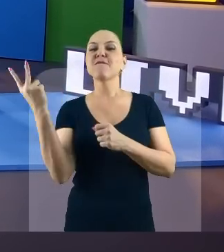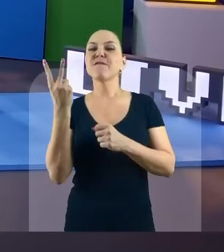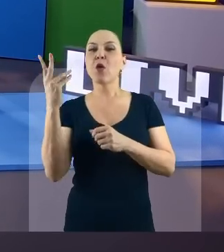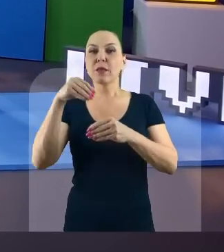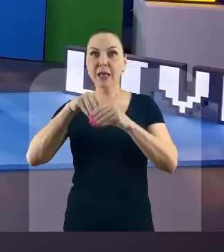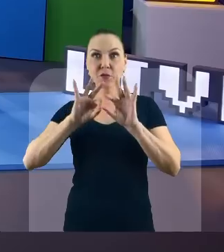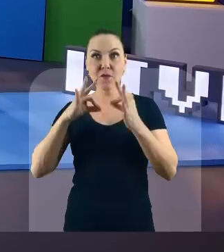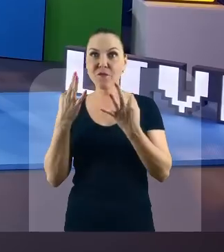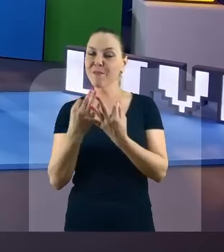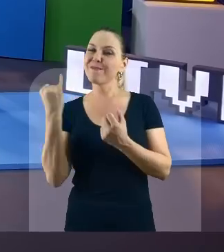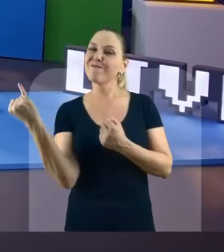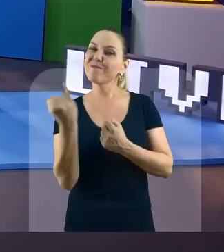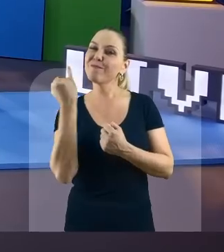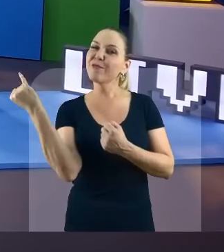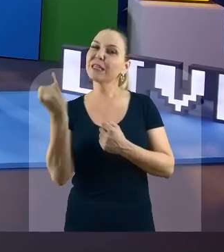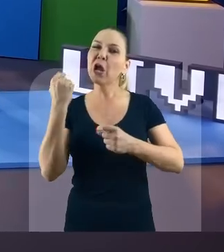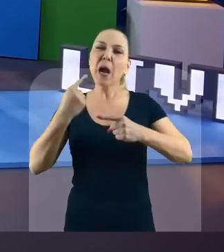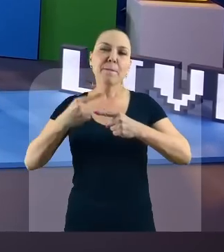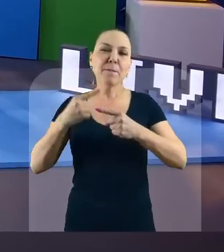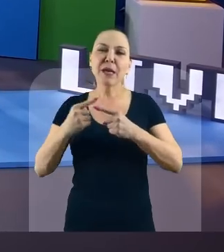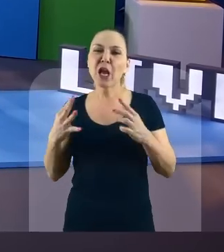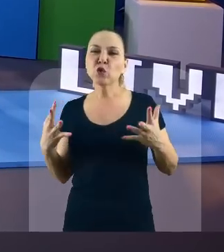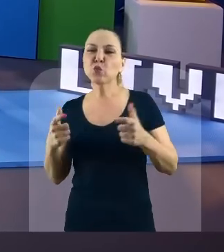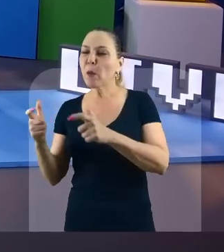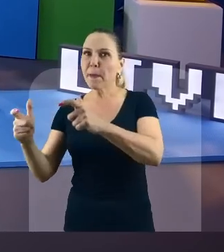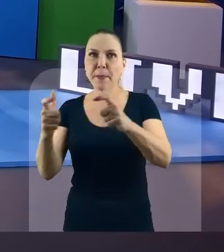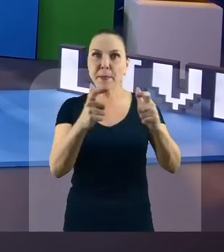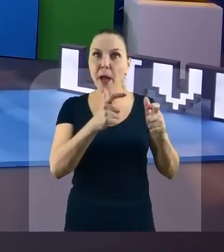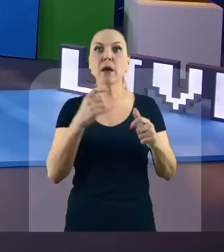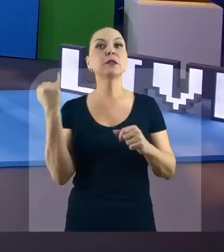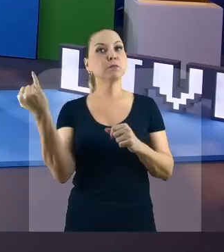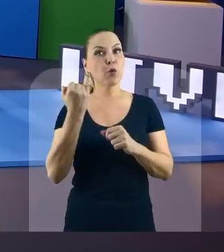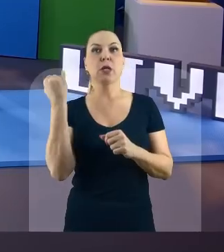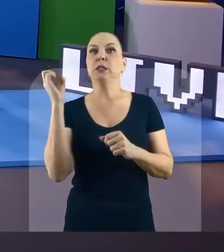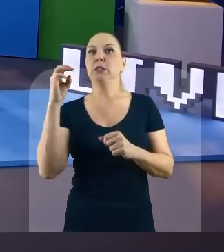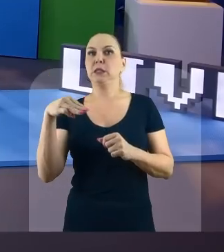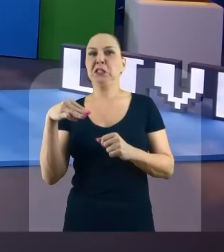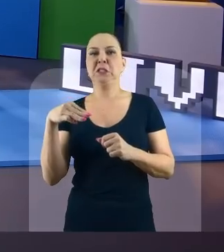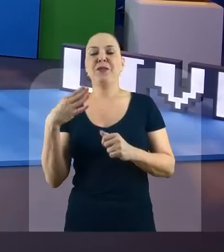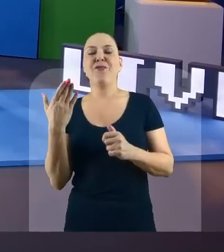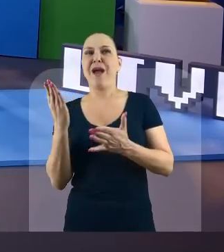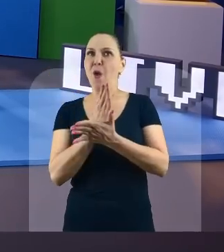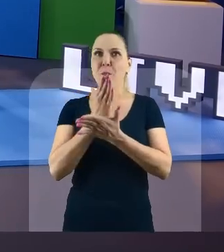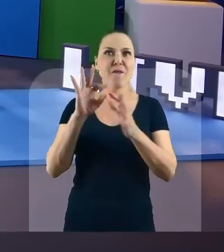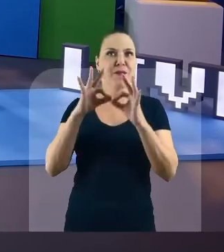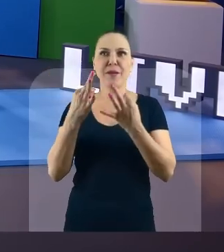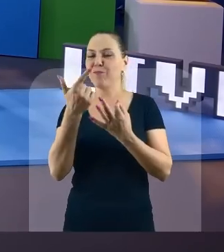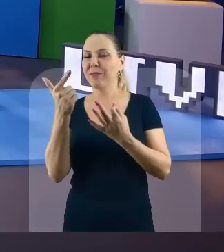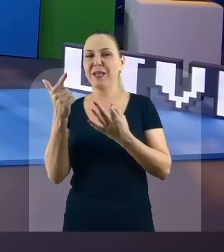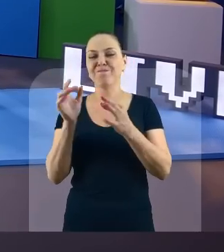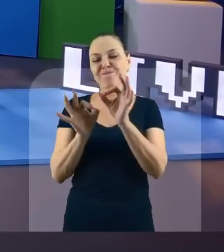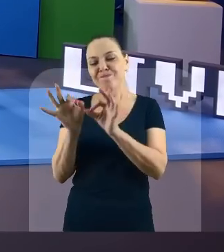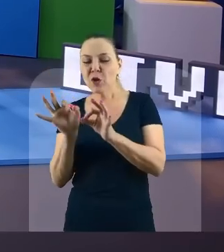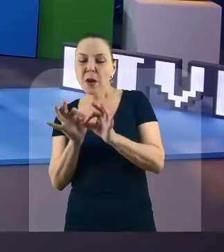dentro da família. E isso acontece em todos os lugares. Vai falar, pô, tem famílias que são um tanto desestruturadas, mas